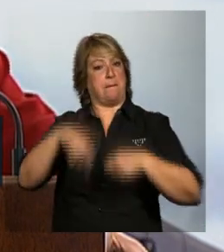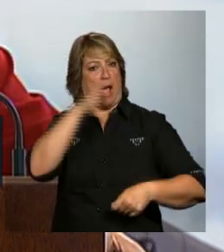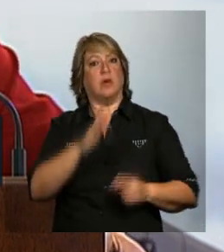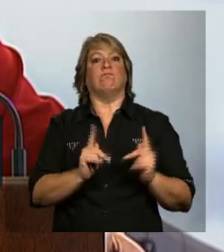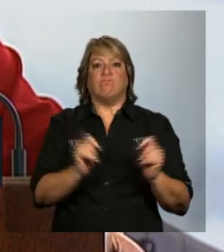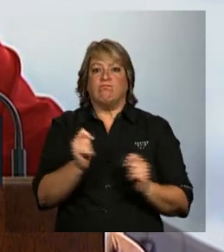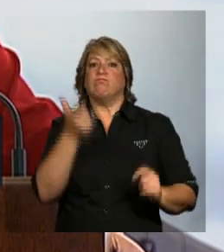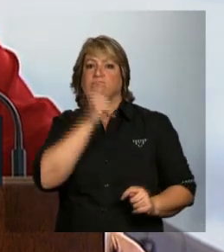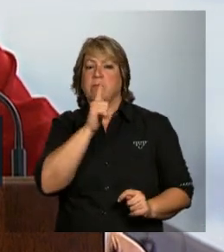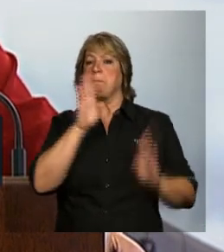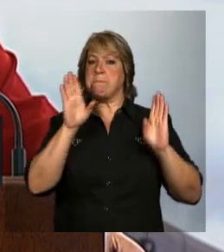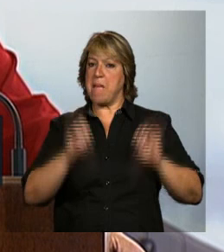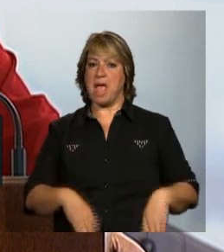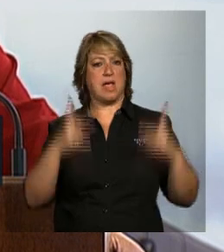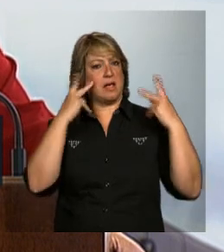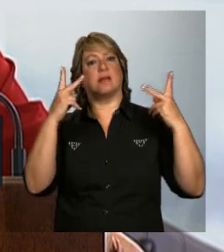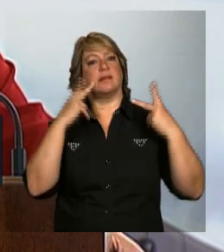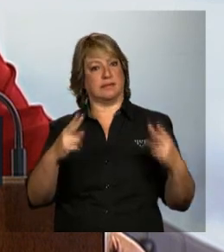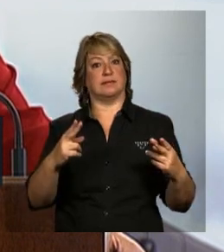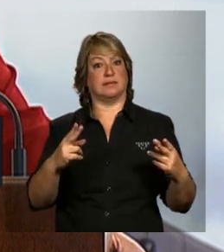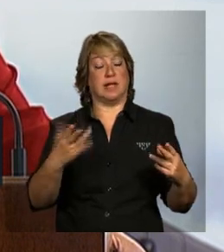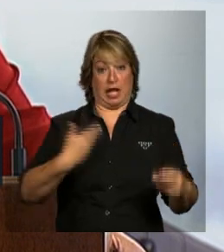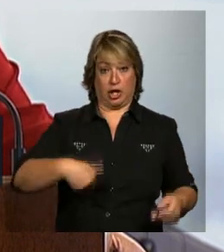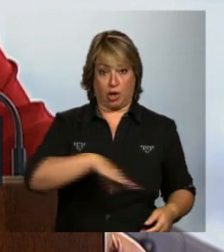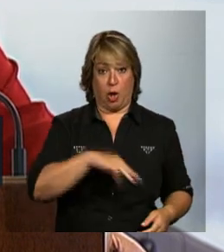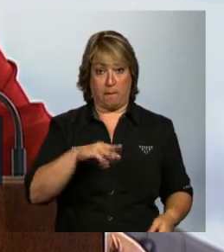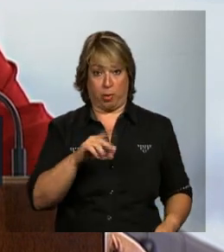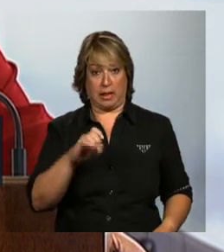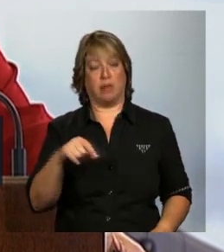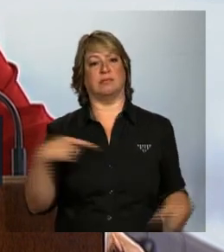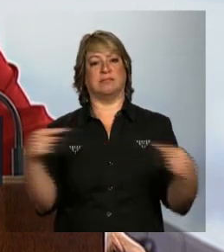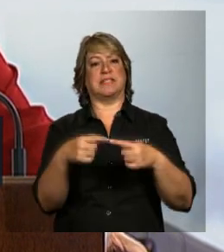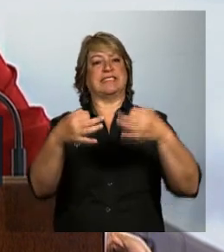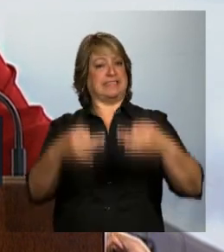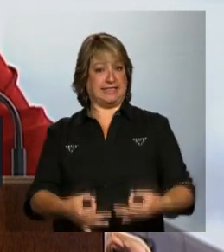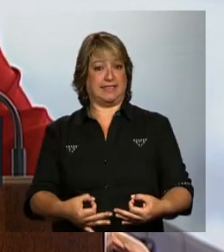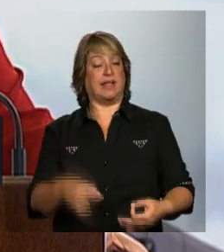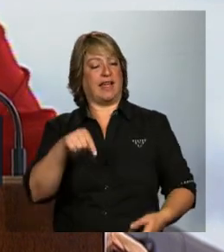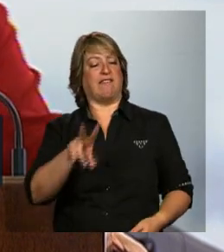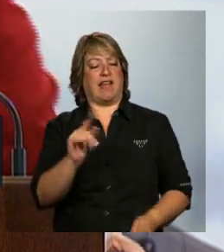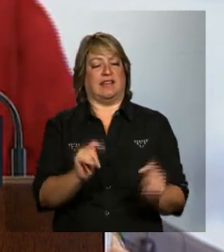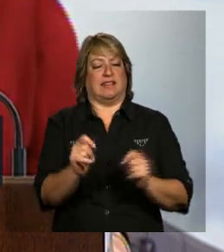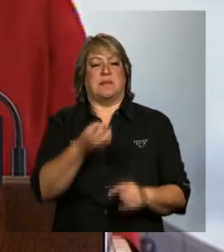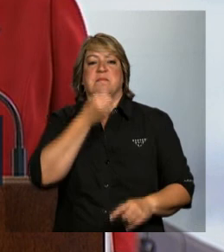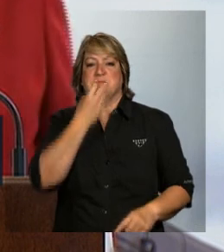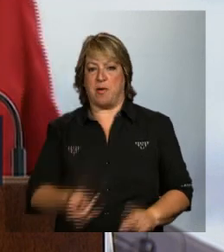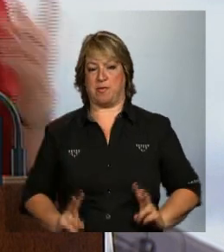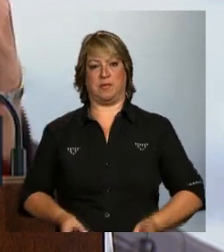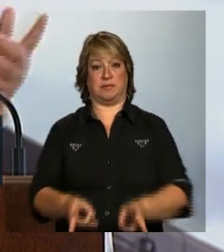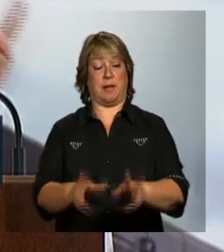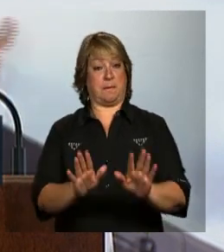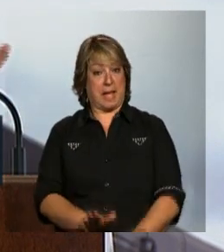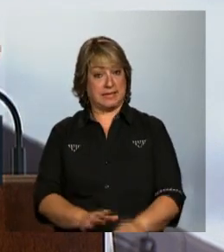é o nosso modelo e ele deu certo e ele será preservado agora